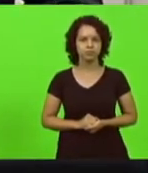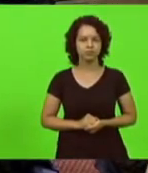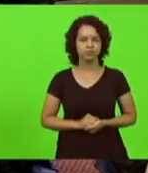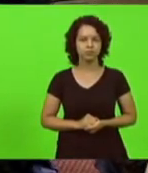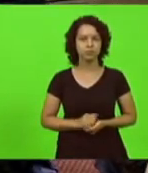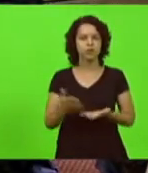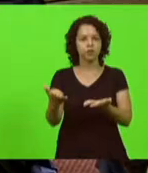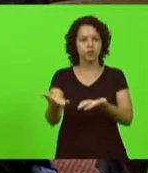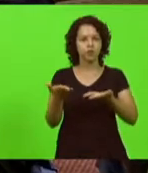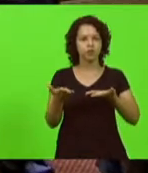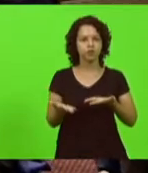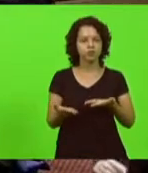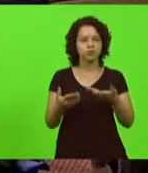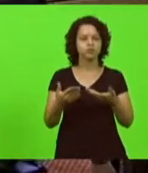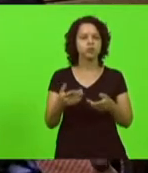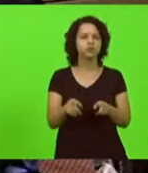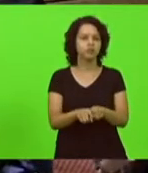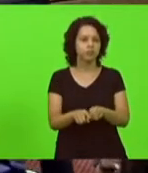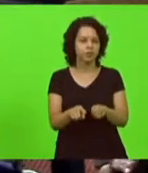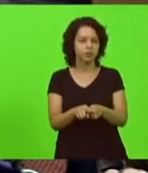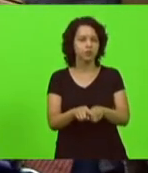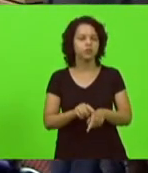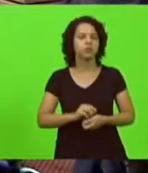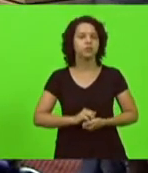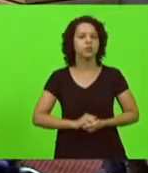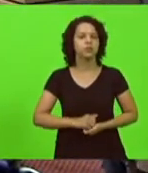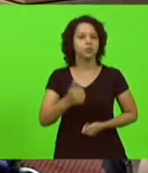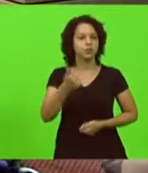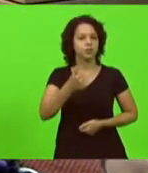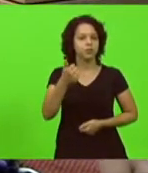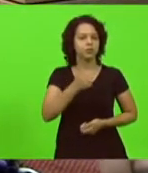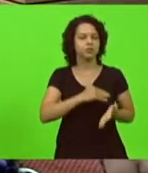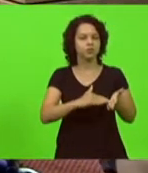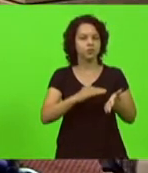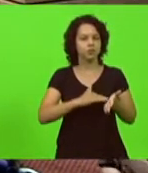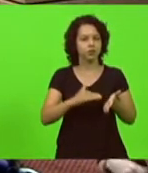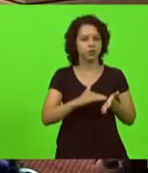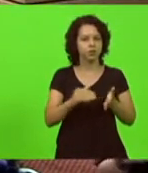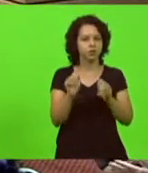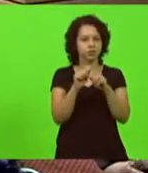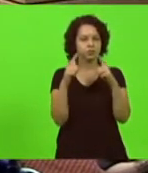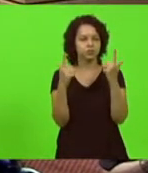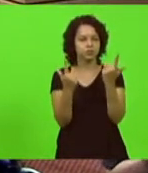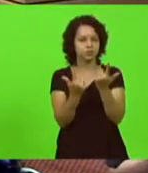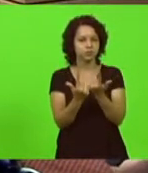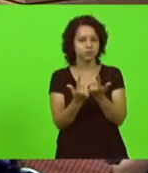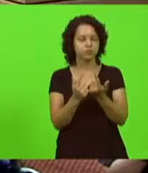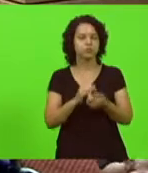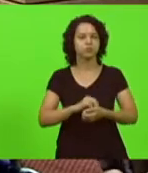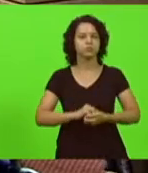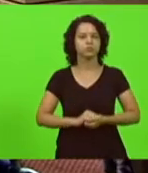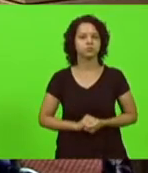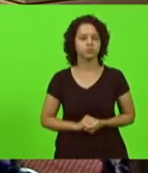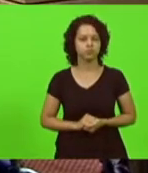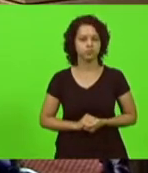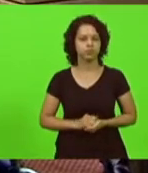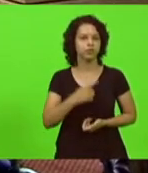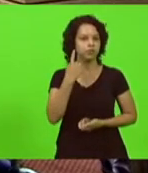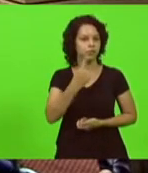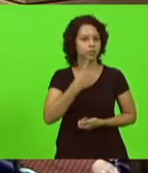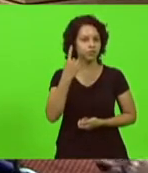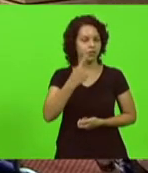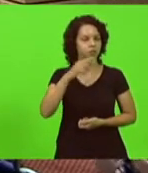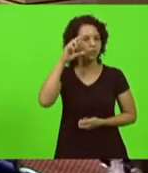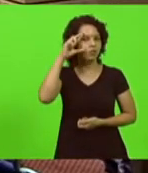Convido também o primeiro secretário da Assembleia Legislativa do Estado de Santa Catarina, deputado Ricardo